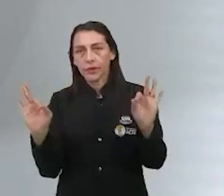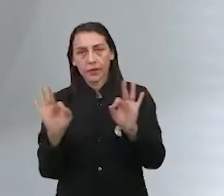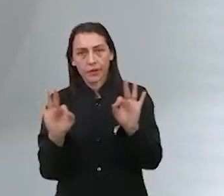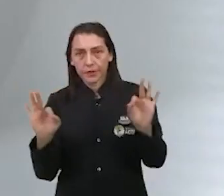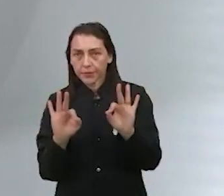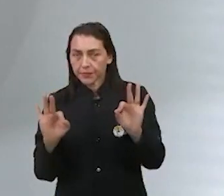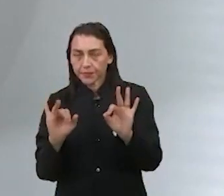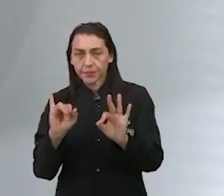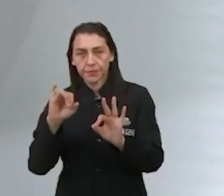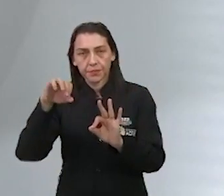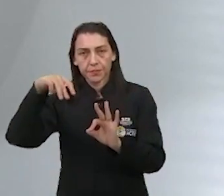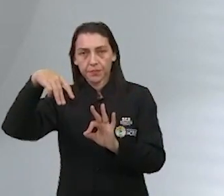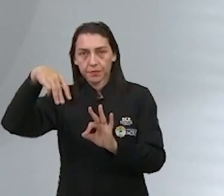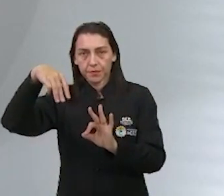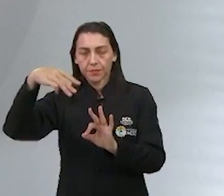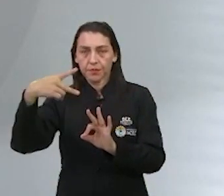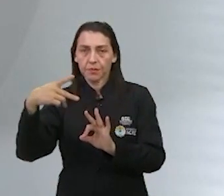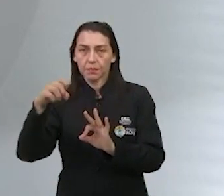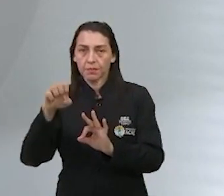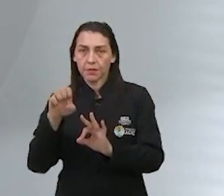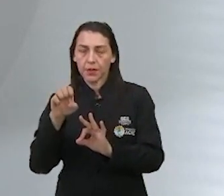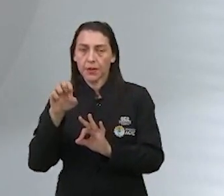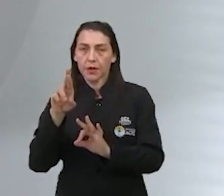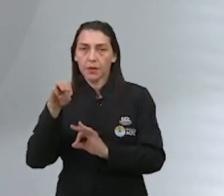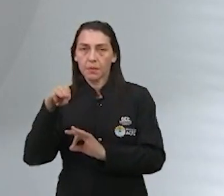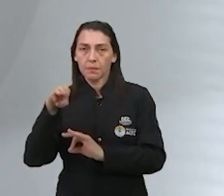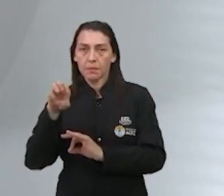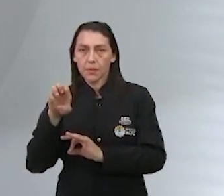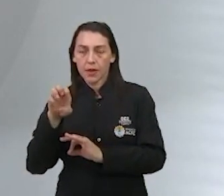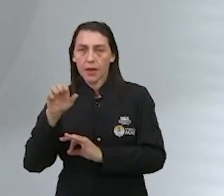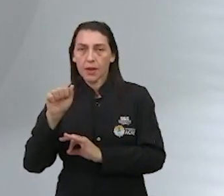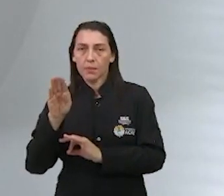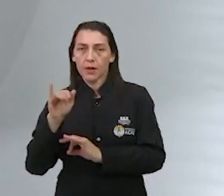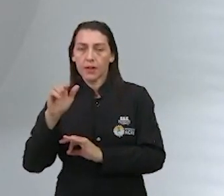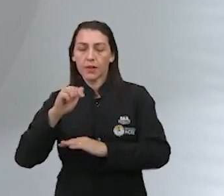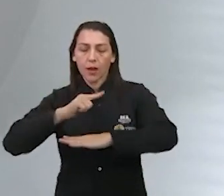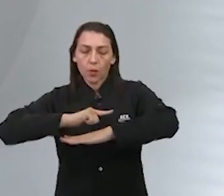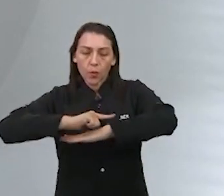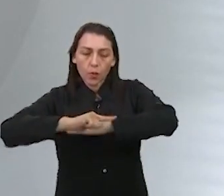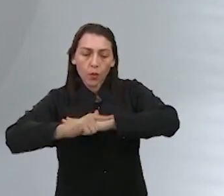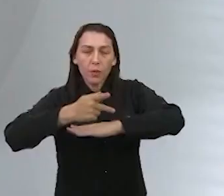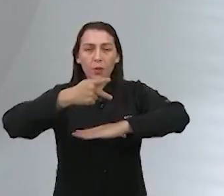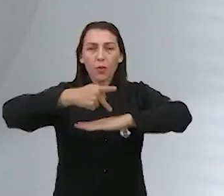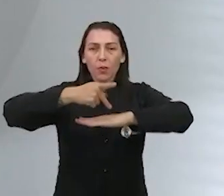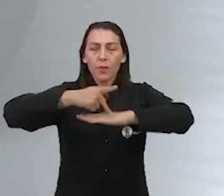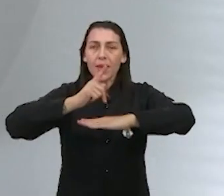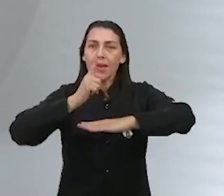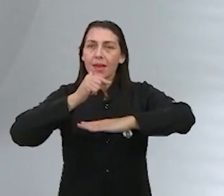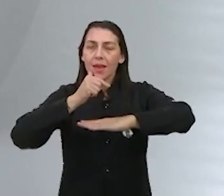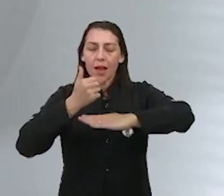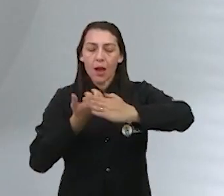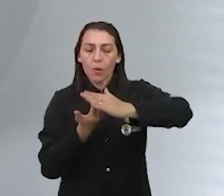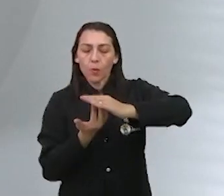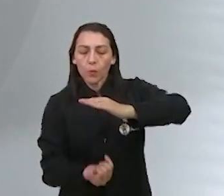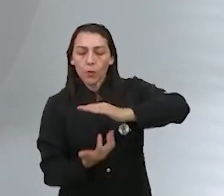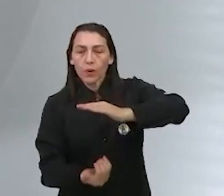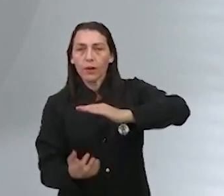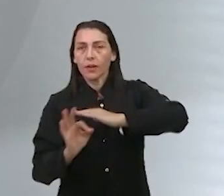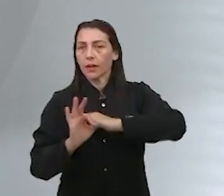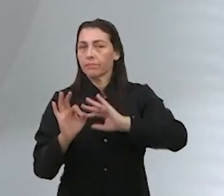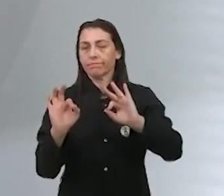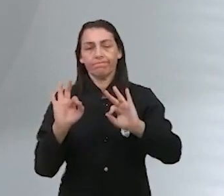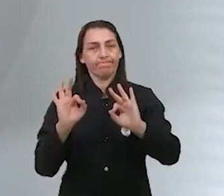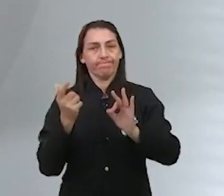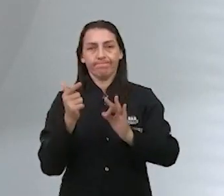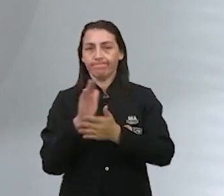impermeabilização. Tá? O que seria impermeabilizar? Tornar esse solo, por exemplo, cobrir ele com asfalto, com concreto e a água não vai mais penetrar ali. Não temos